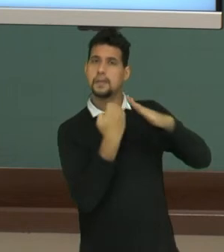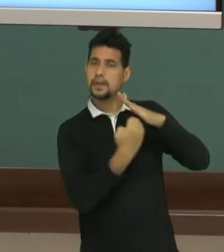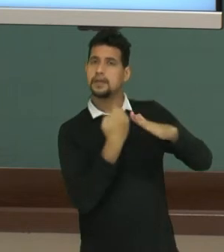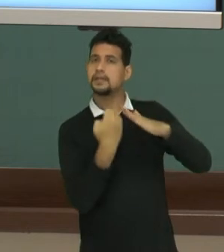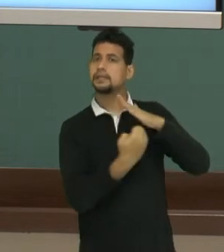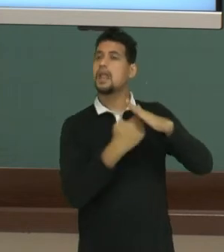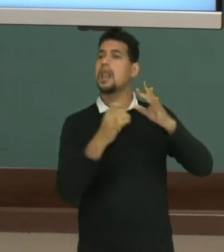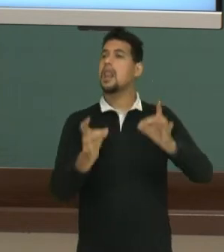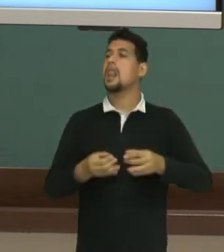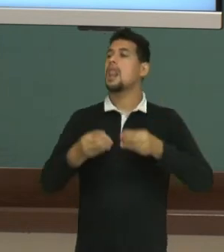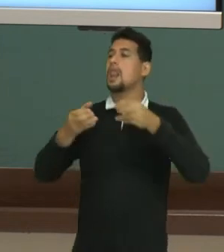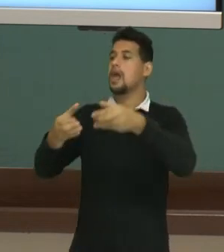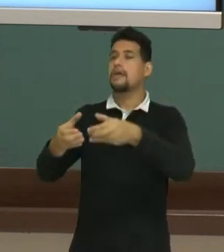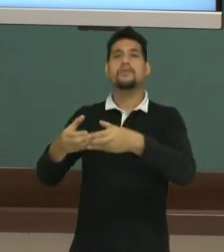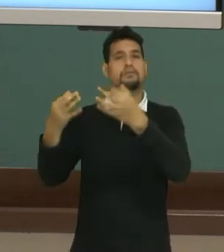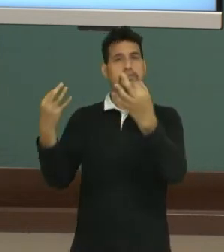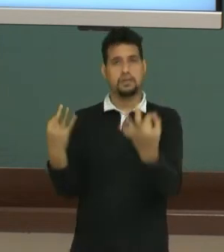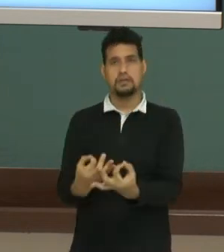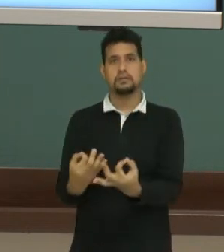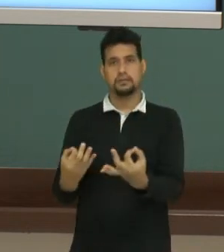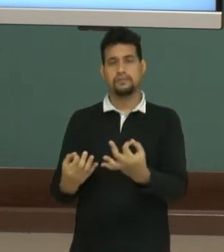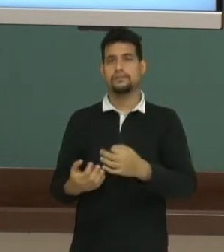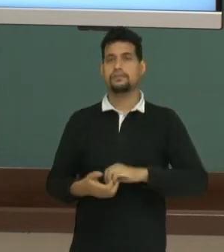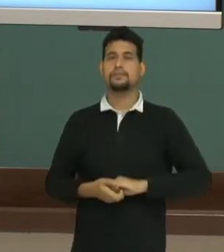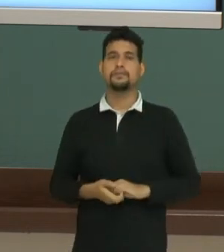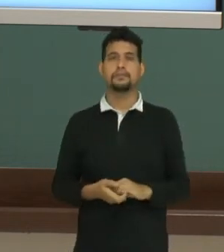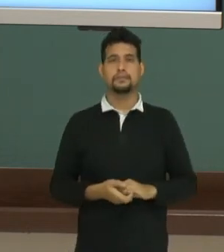dê o destino correto na sua reciclagem.